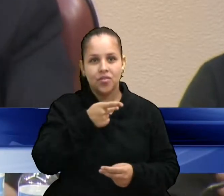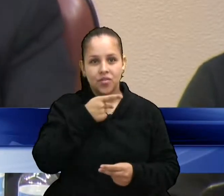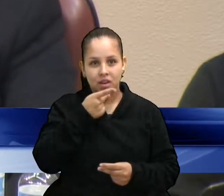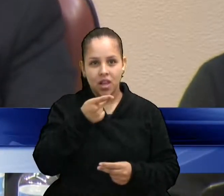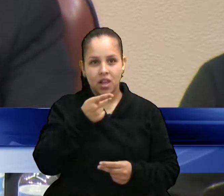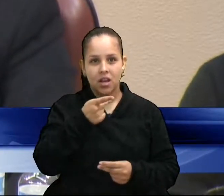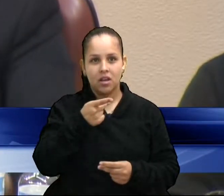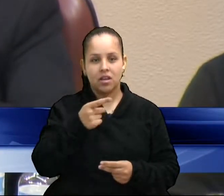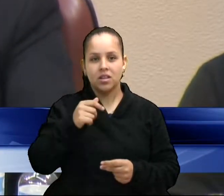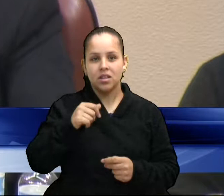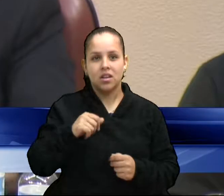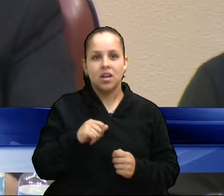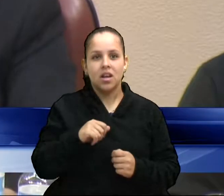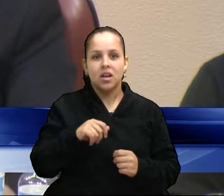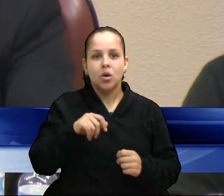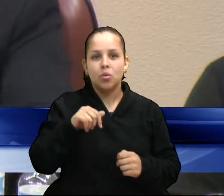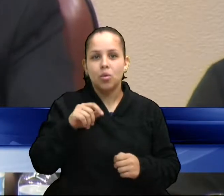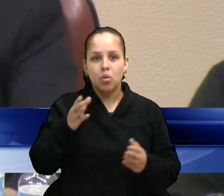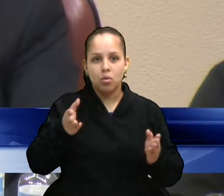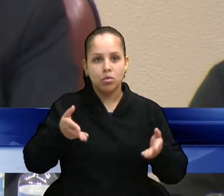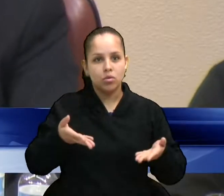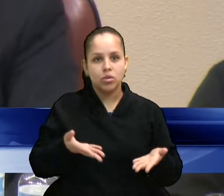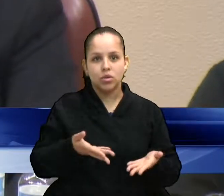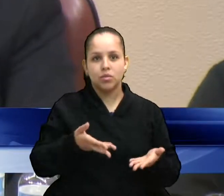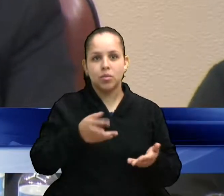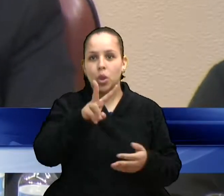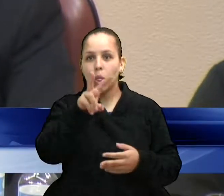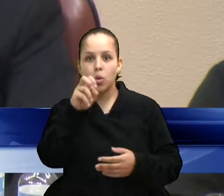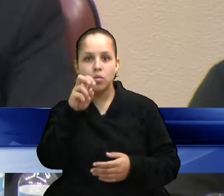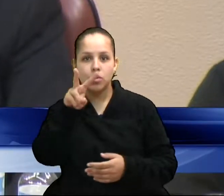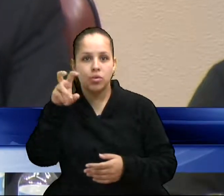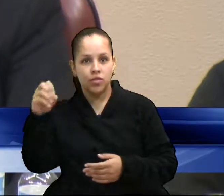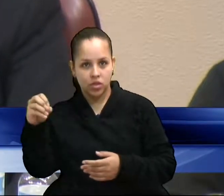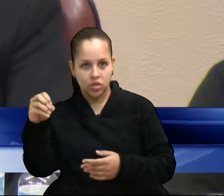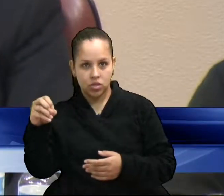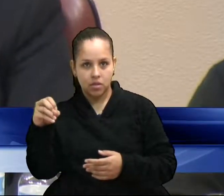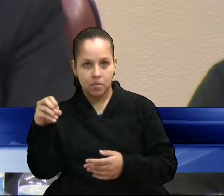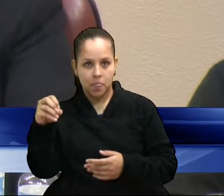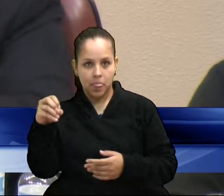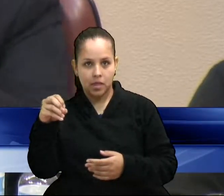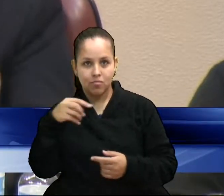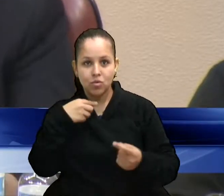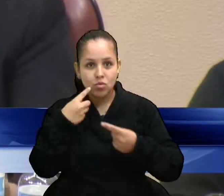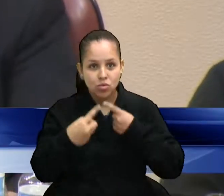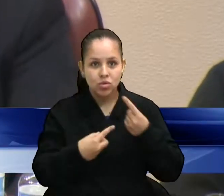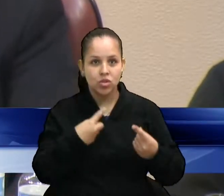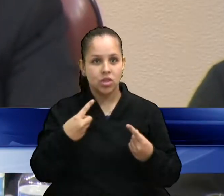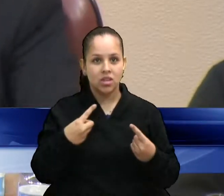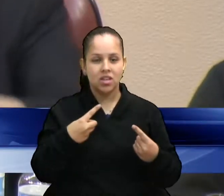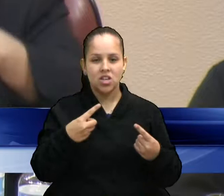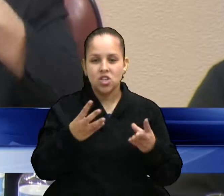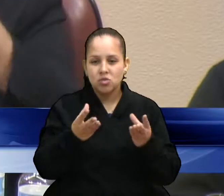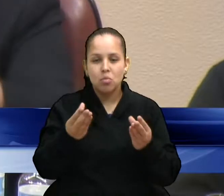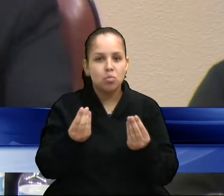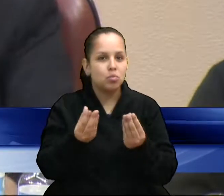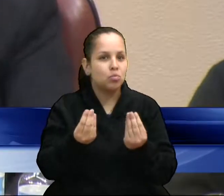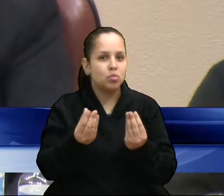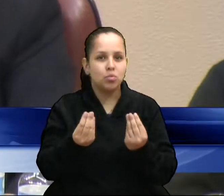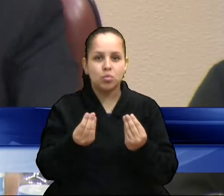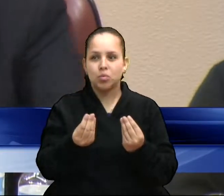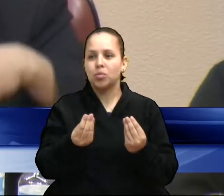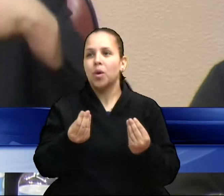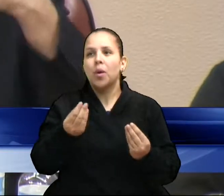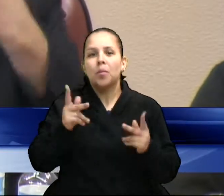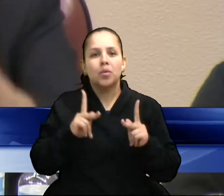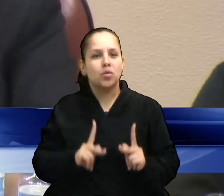ex-secretário Marchiório, para discutir a concessão 2020. E estava lotada essa casa, veio pessoas, palestrantes de